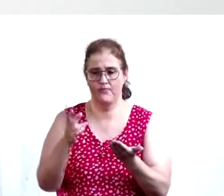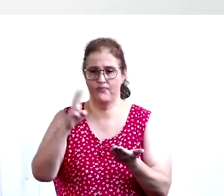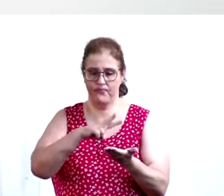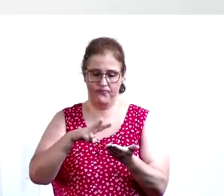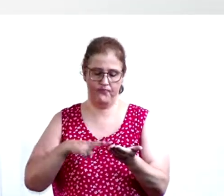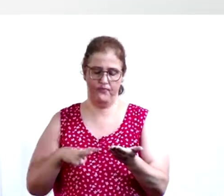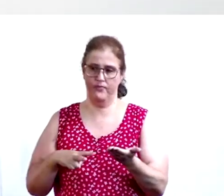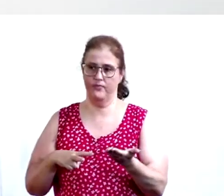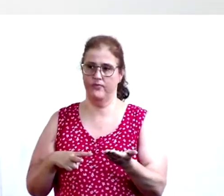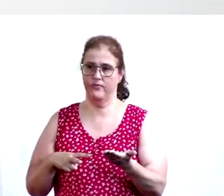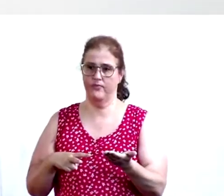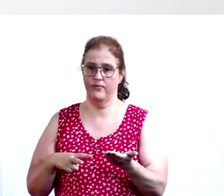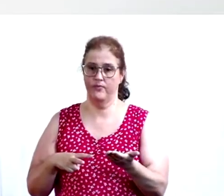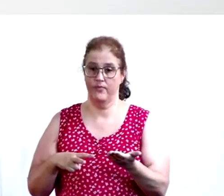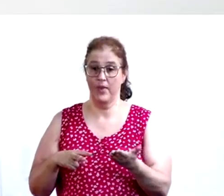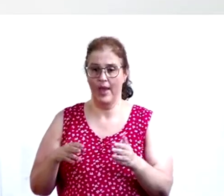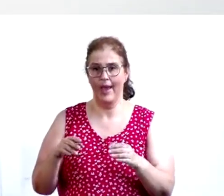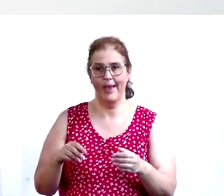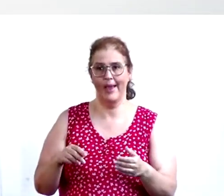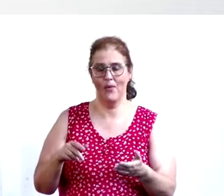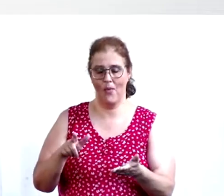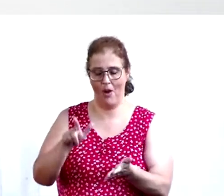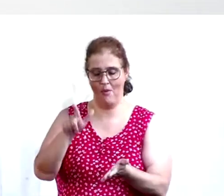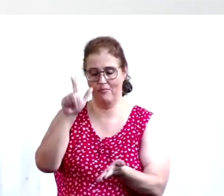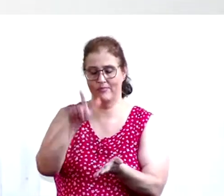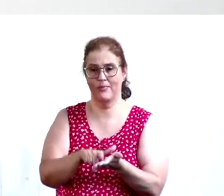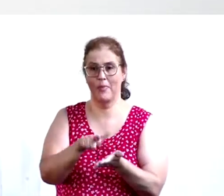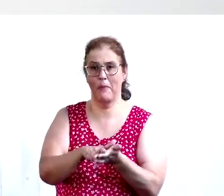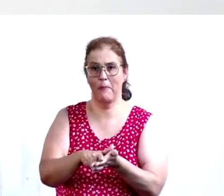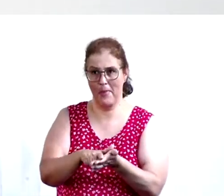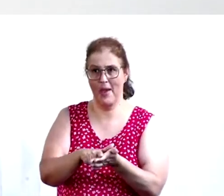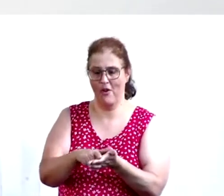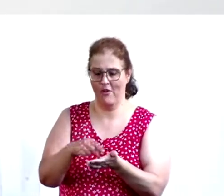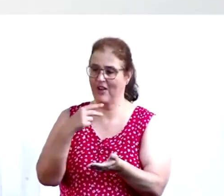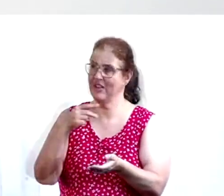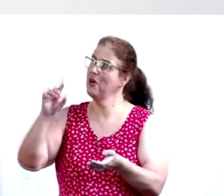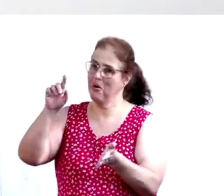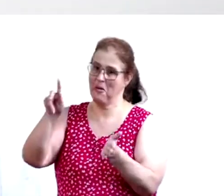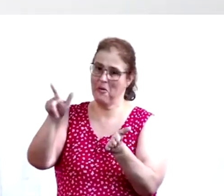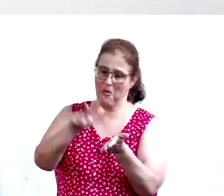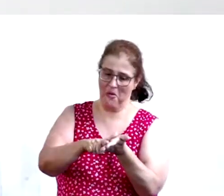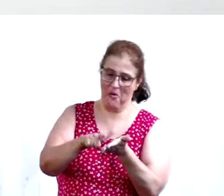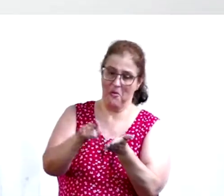povo de propriedade exclusiva de Deus.